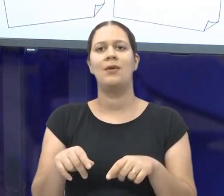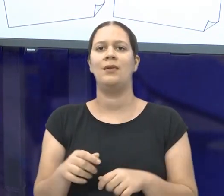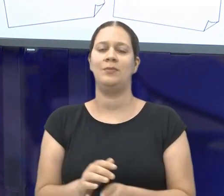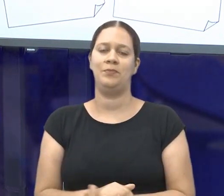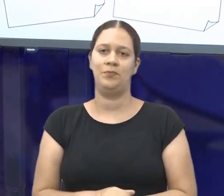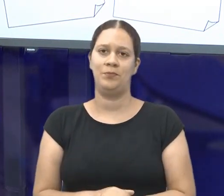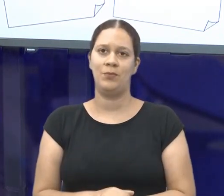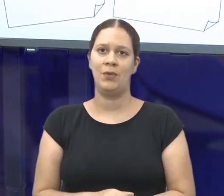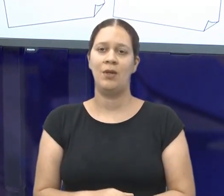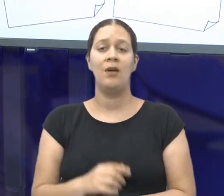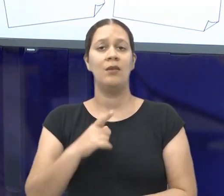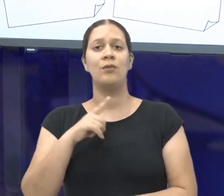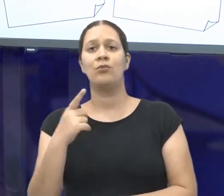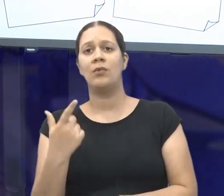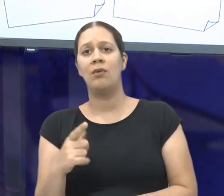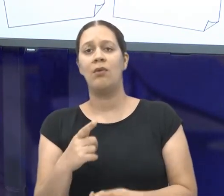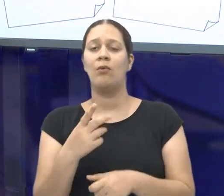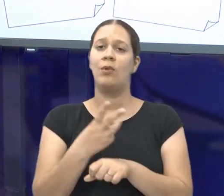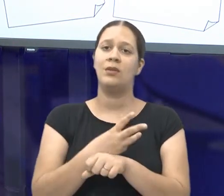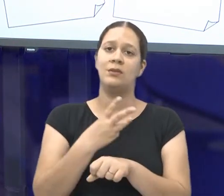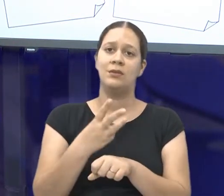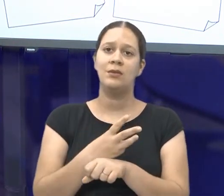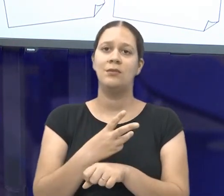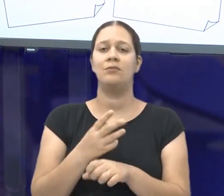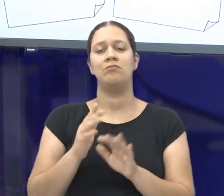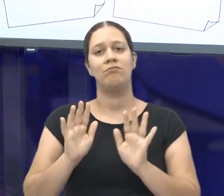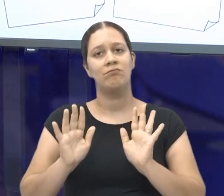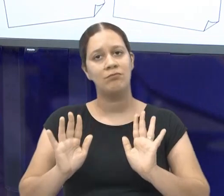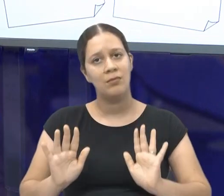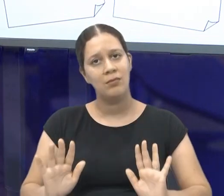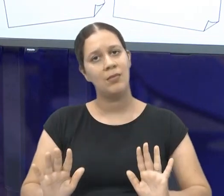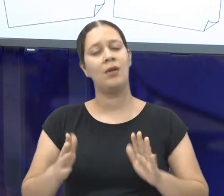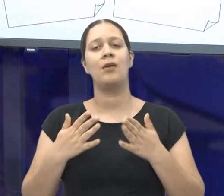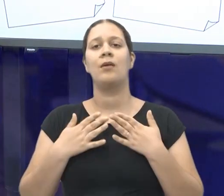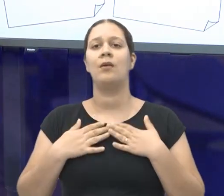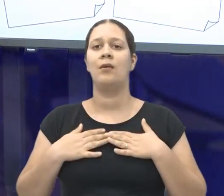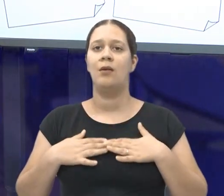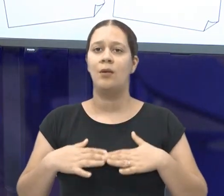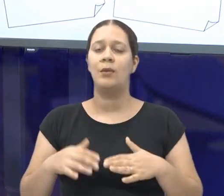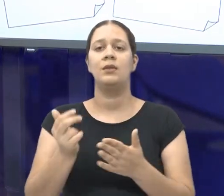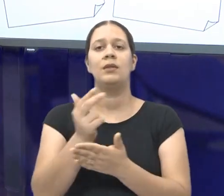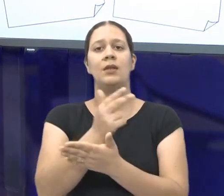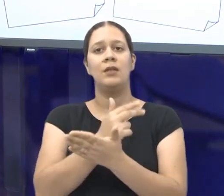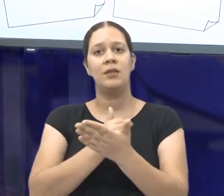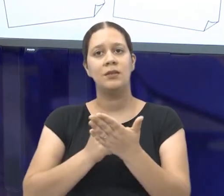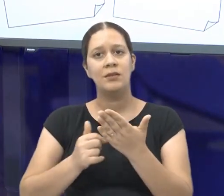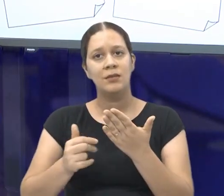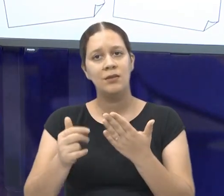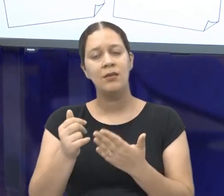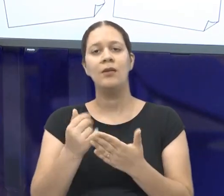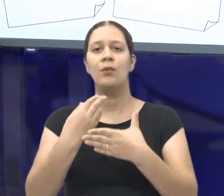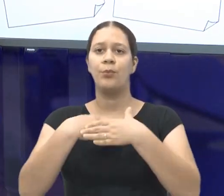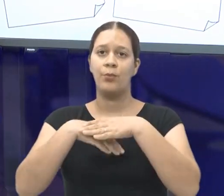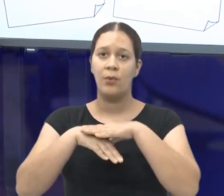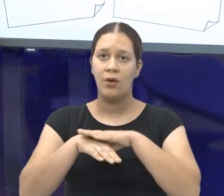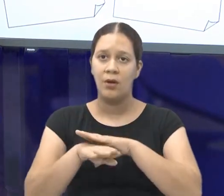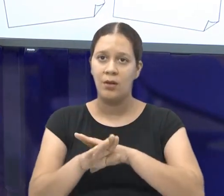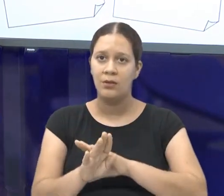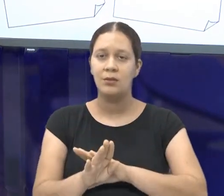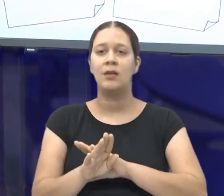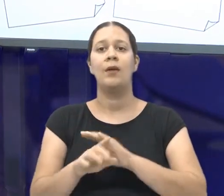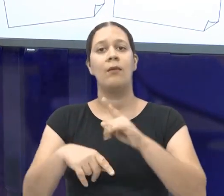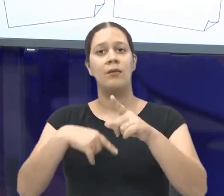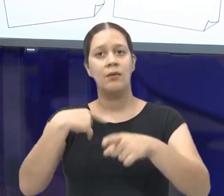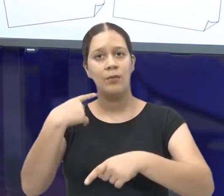atividade. Mas não tem WhatsApp. Se não tem, paciência, tem calma, desenha e deixa registrado. Breve nós